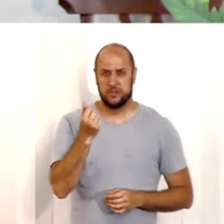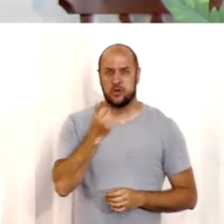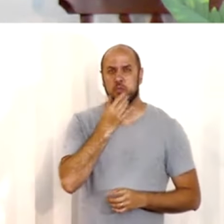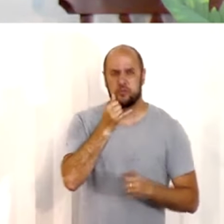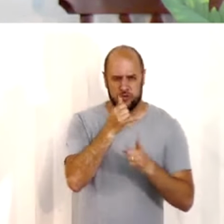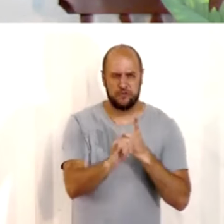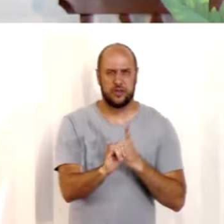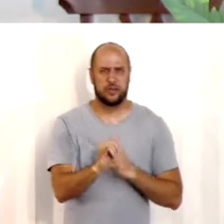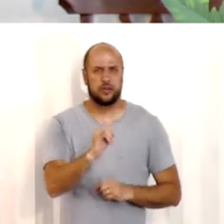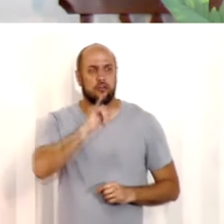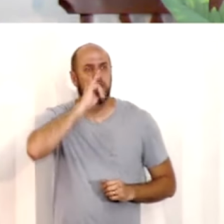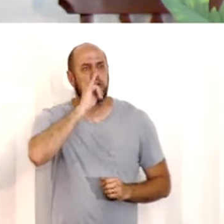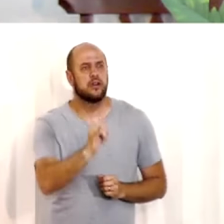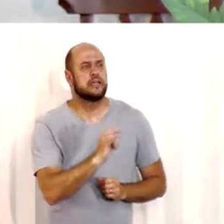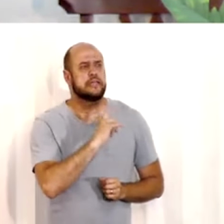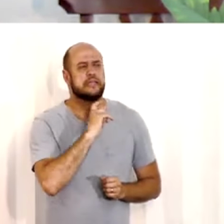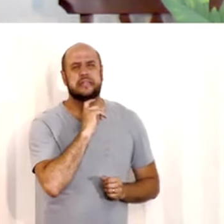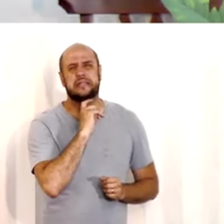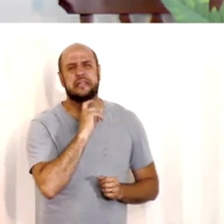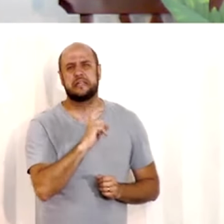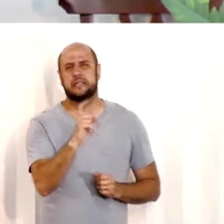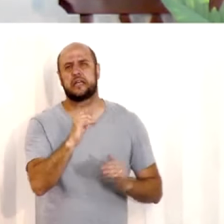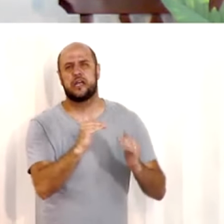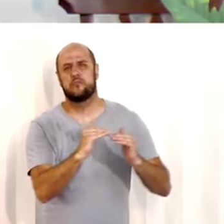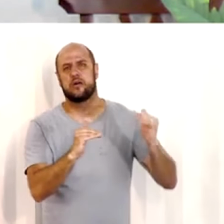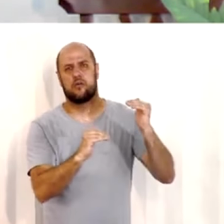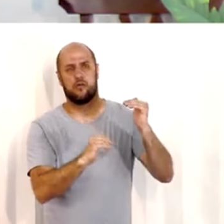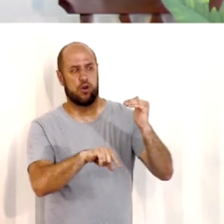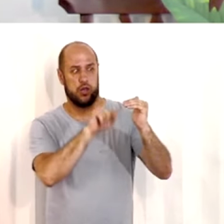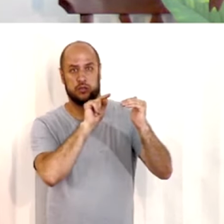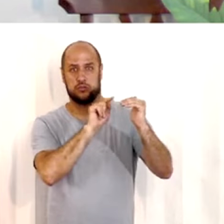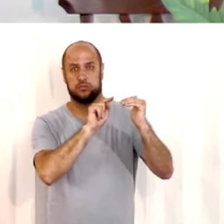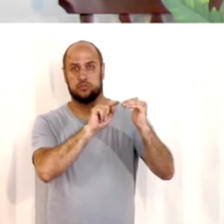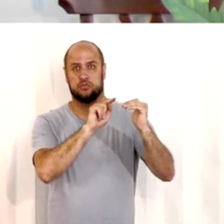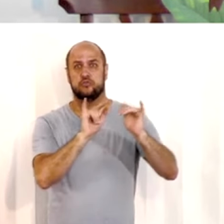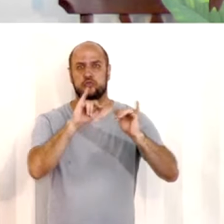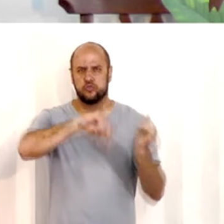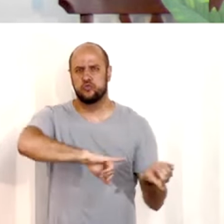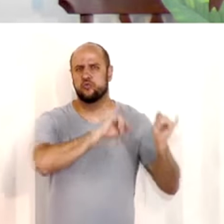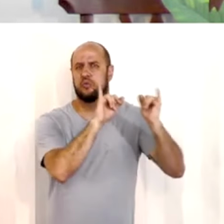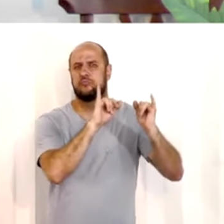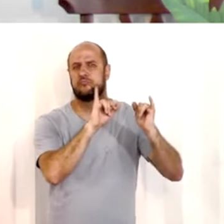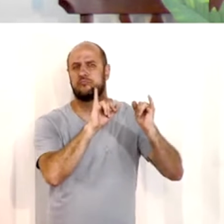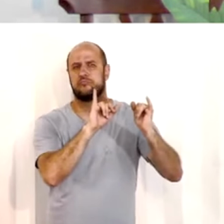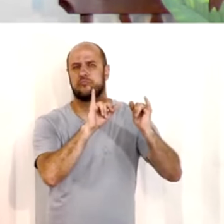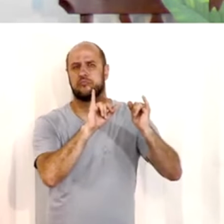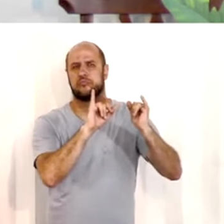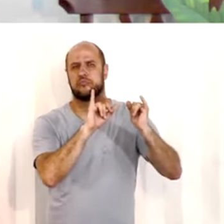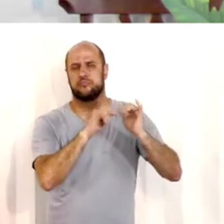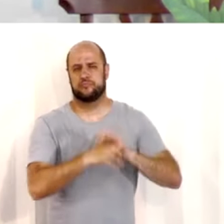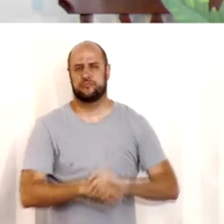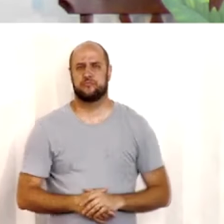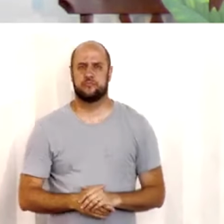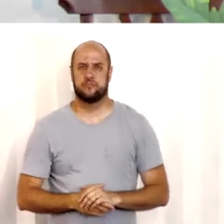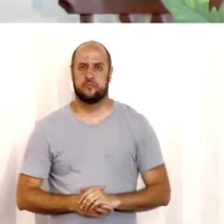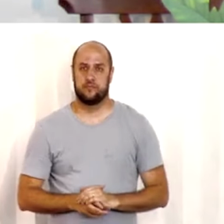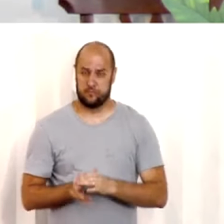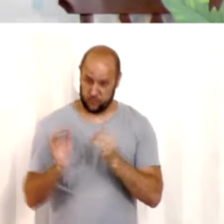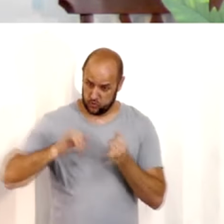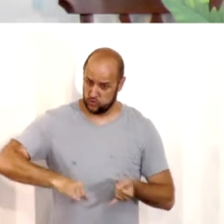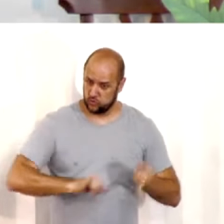um. Nenhum na terra foi maior do que esse, que acabou de morrer, talvez. João cumpriu